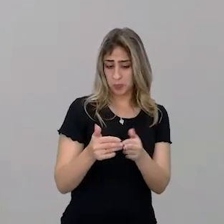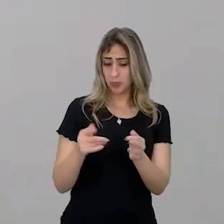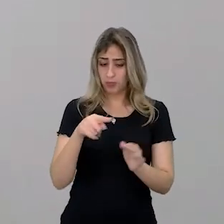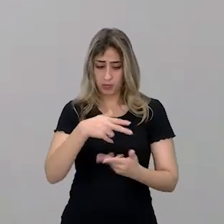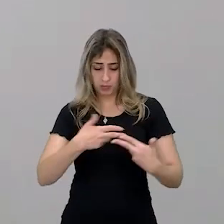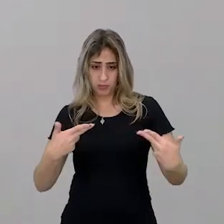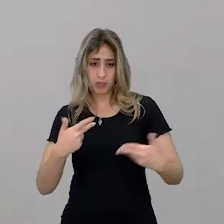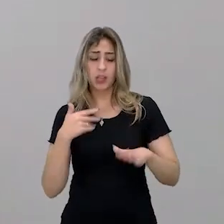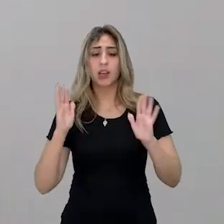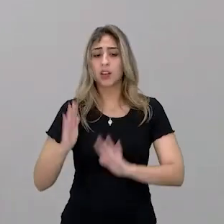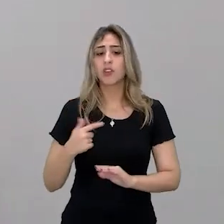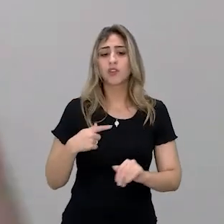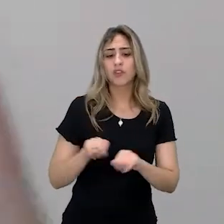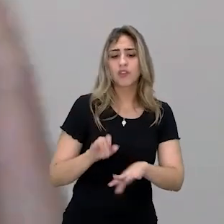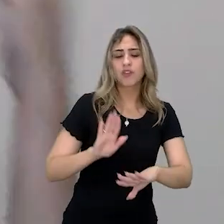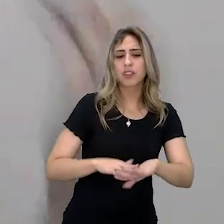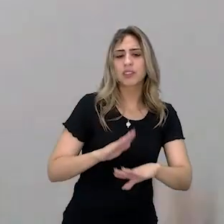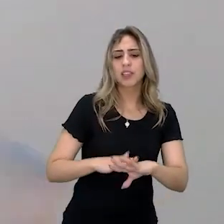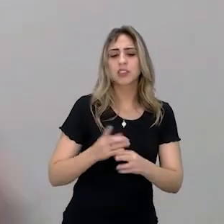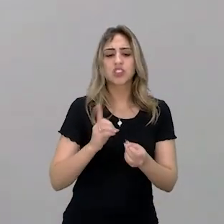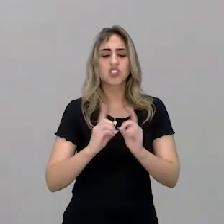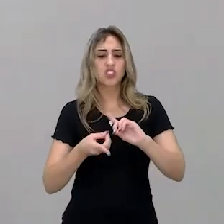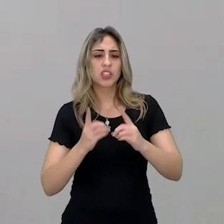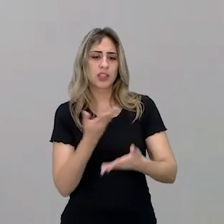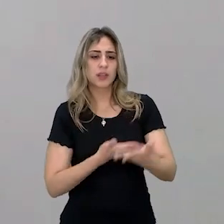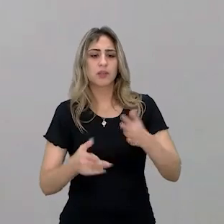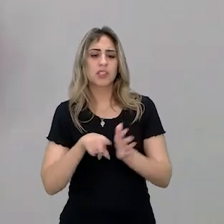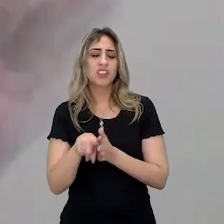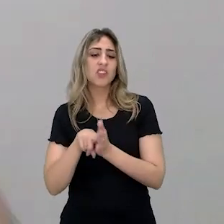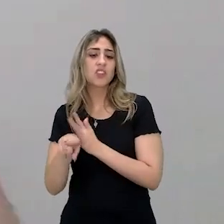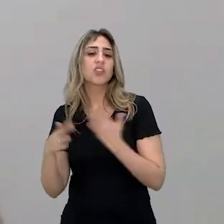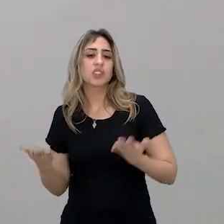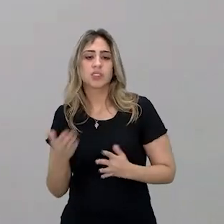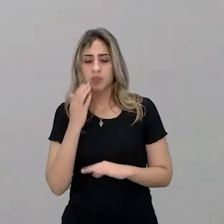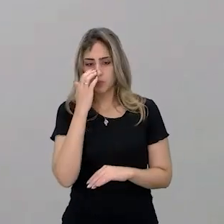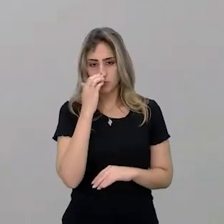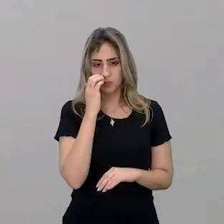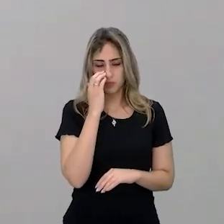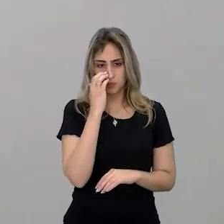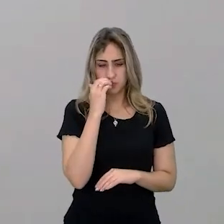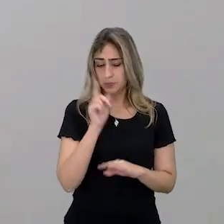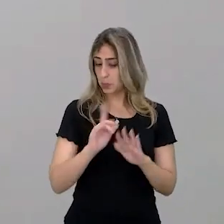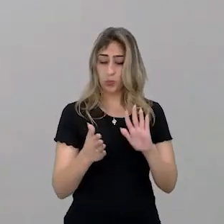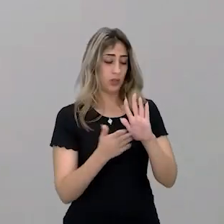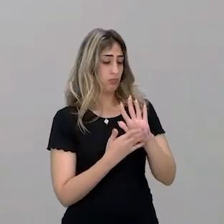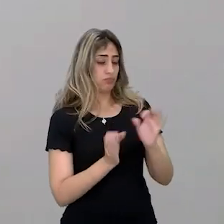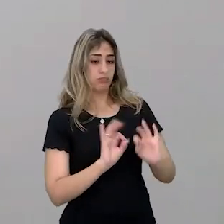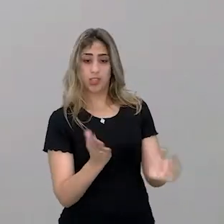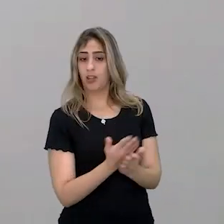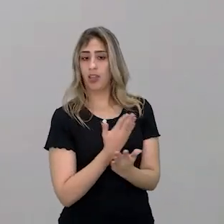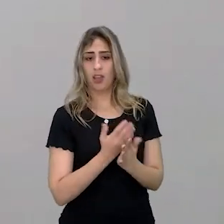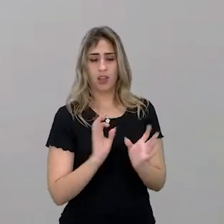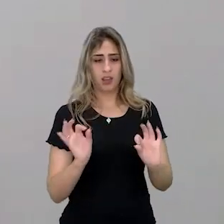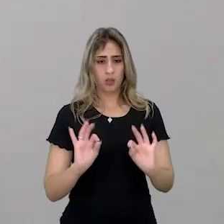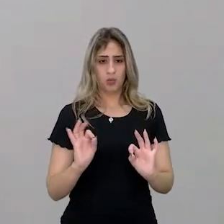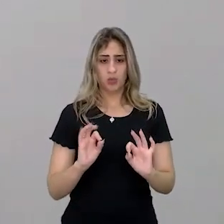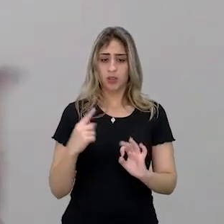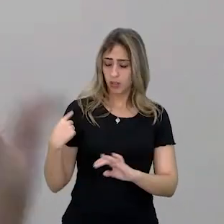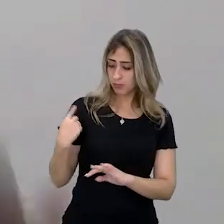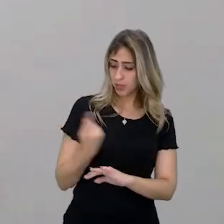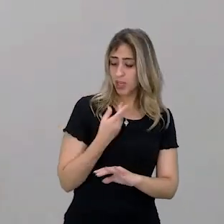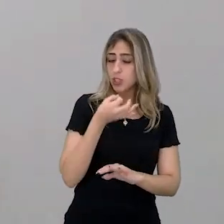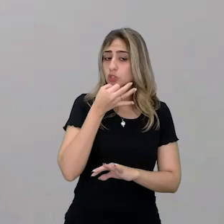isso, eu fizesse uma dinâmica de investigação. Não está proposto isso no caderno, tá, gente? Aqui é